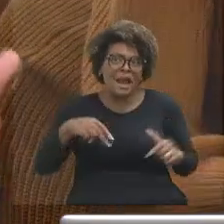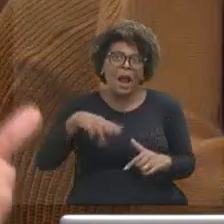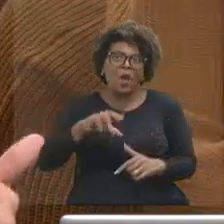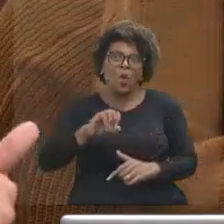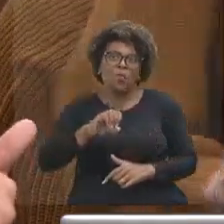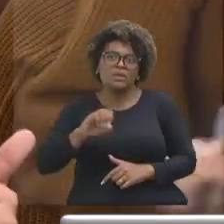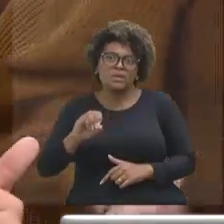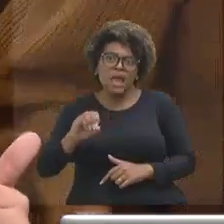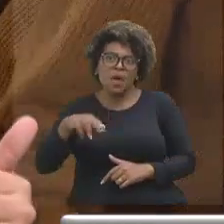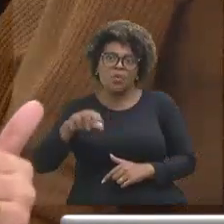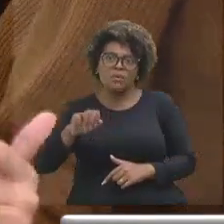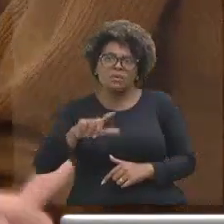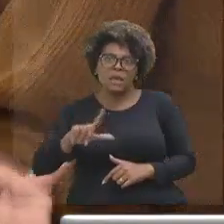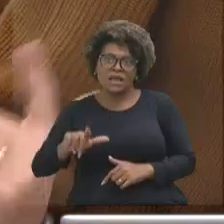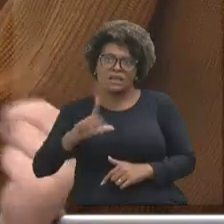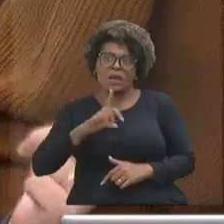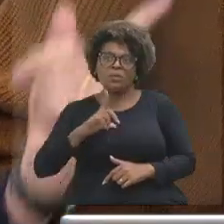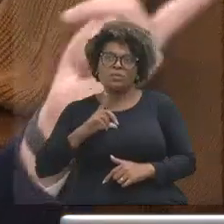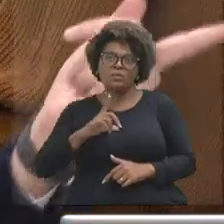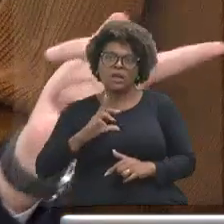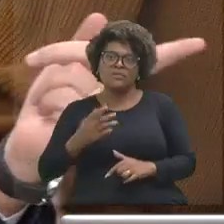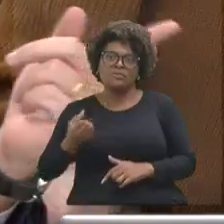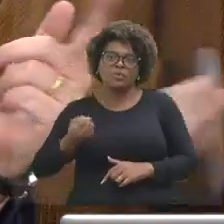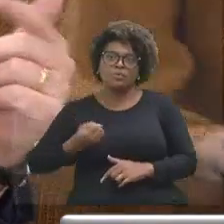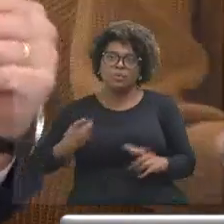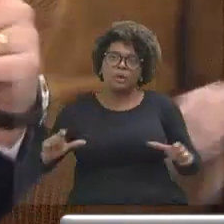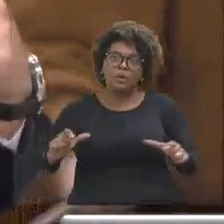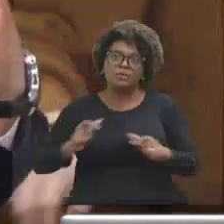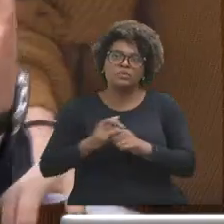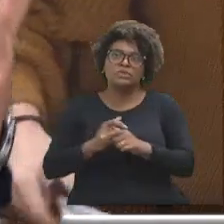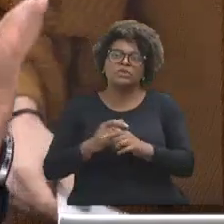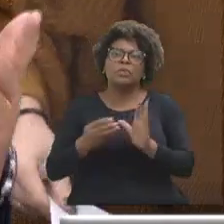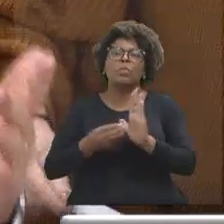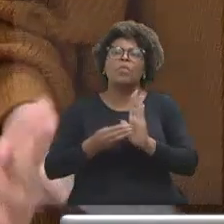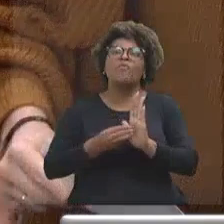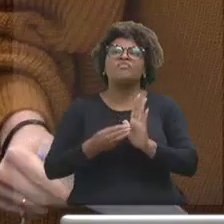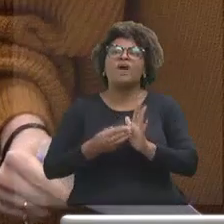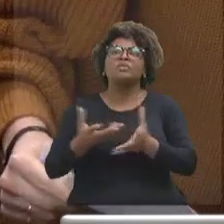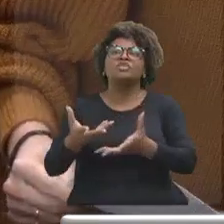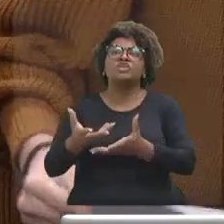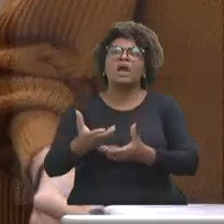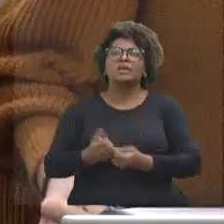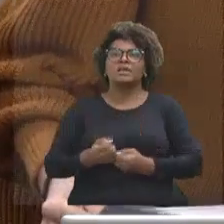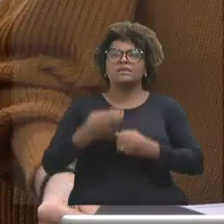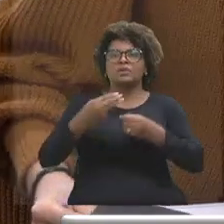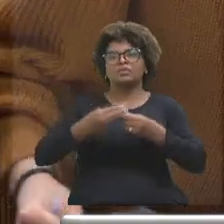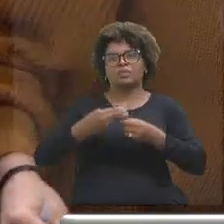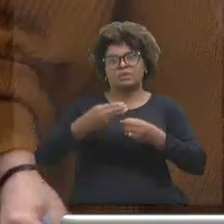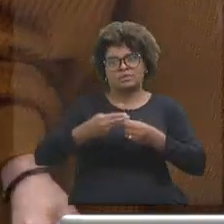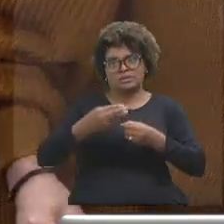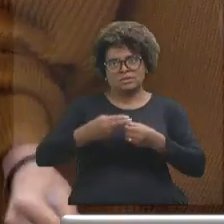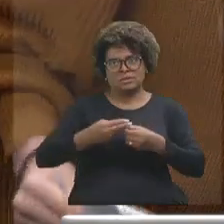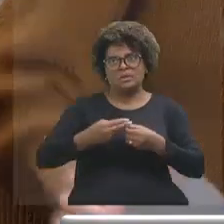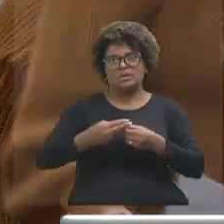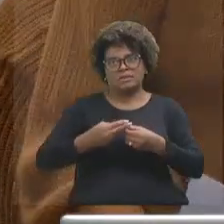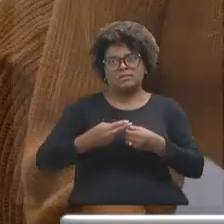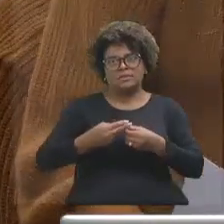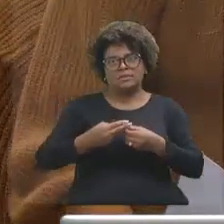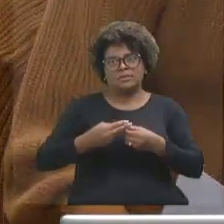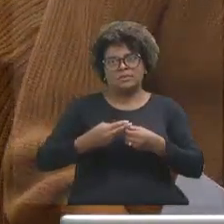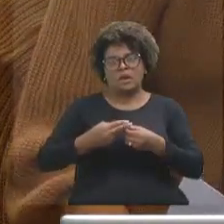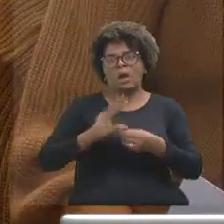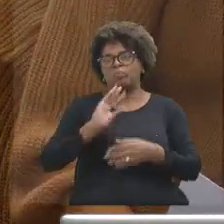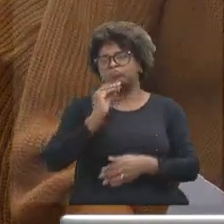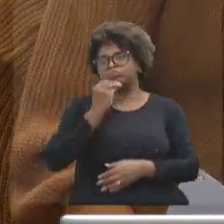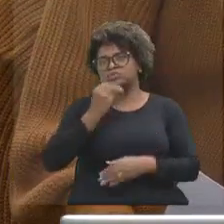pouco reduzido por falta de adesão dos Municípios nós pactuamos uma resolução poderia